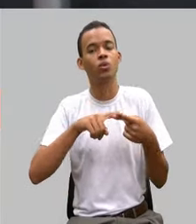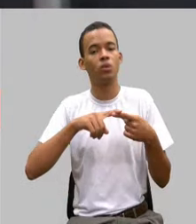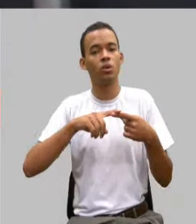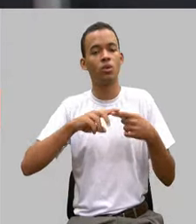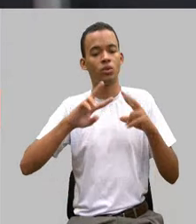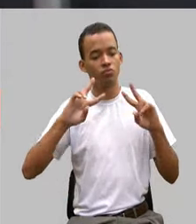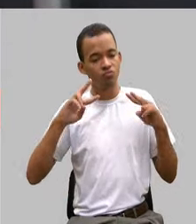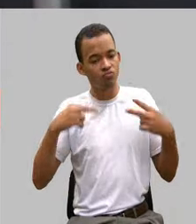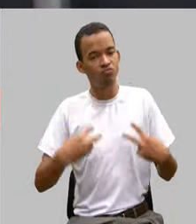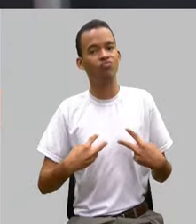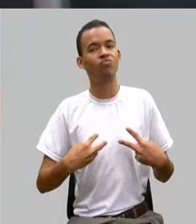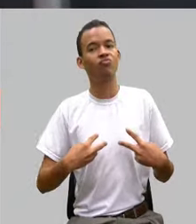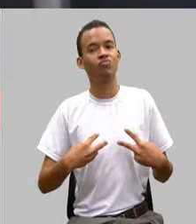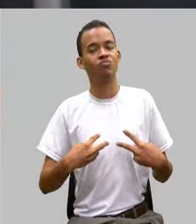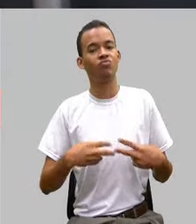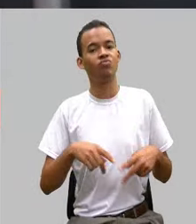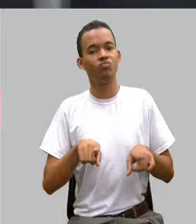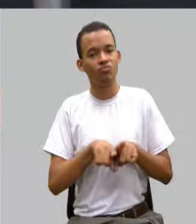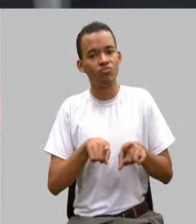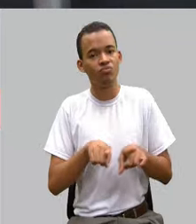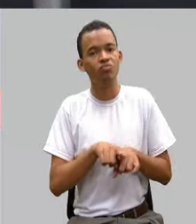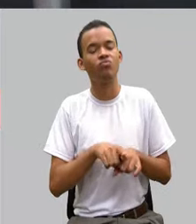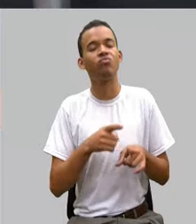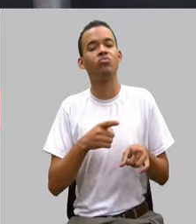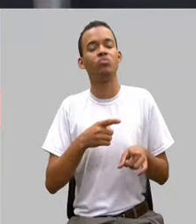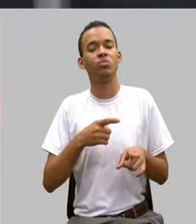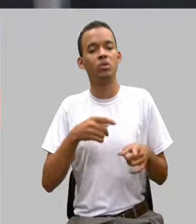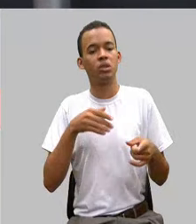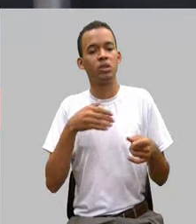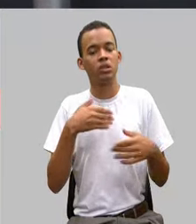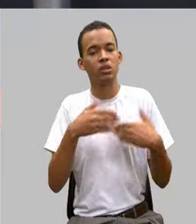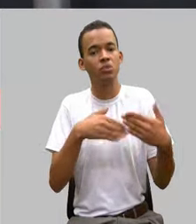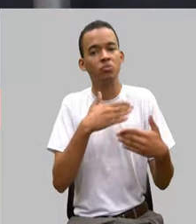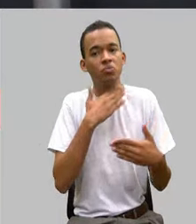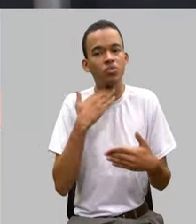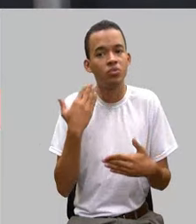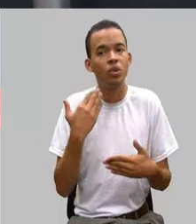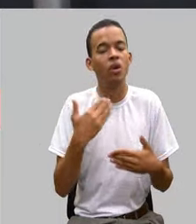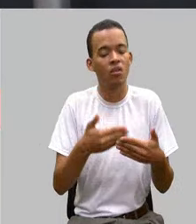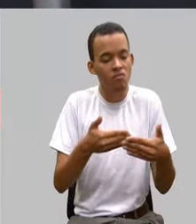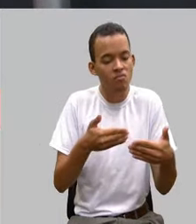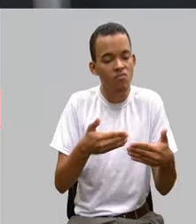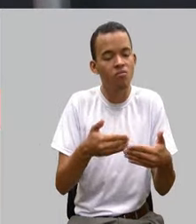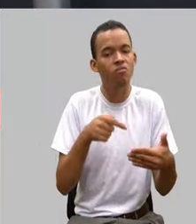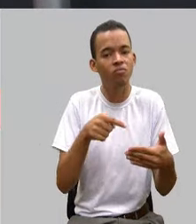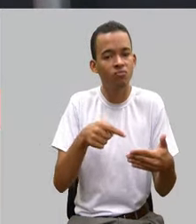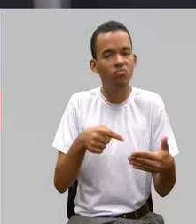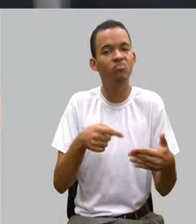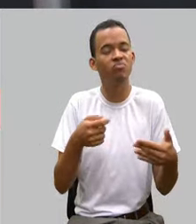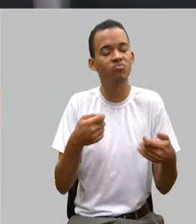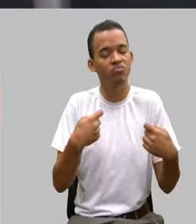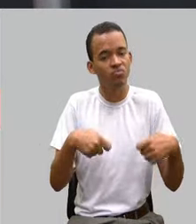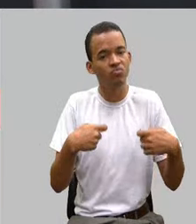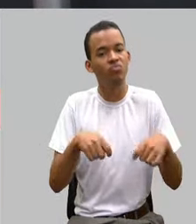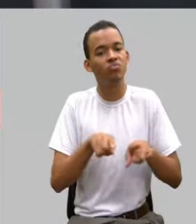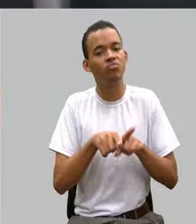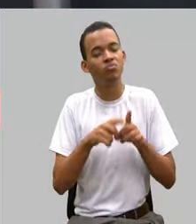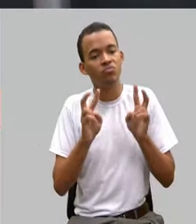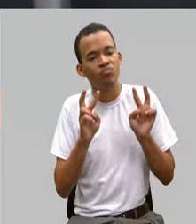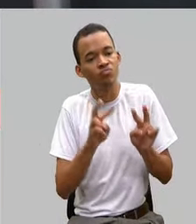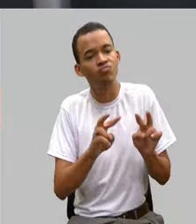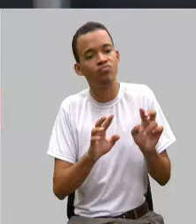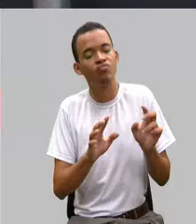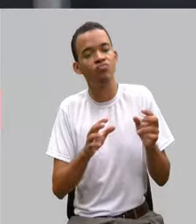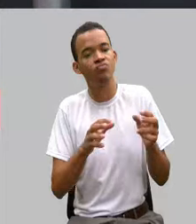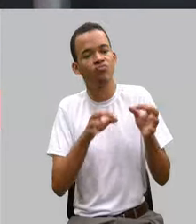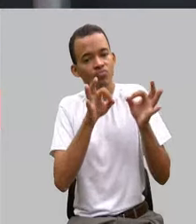vida também o elenco dos transtornos sintomas e condições Clínicas que podem privar pacientes e